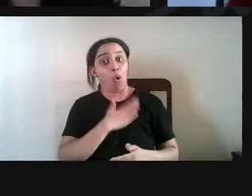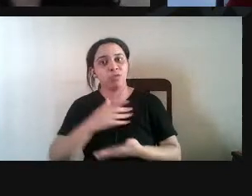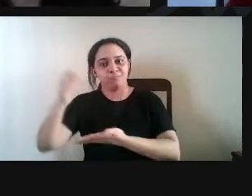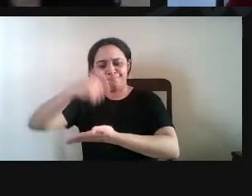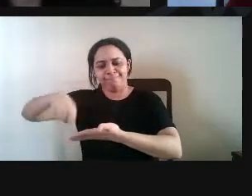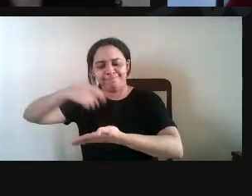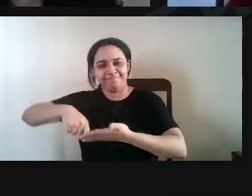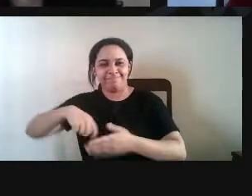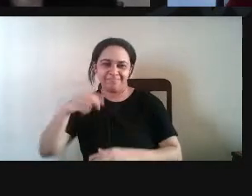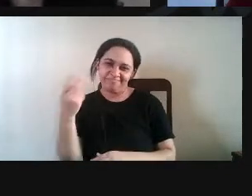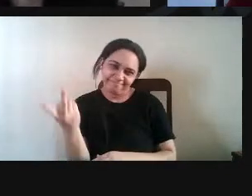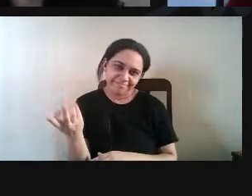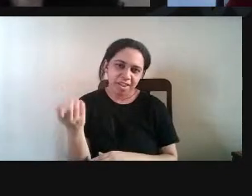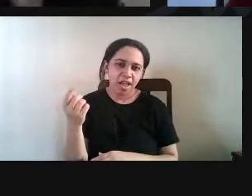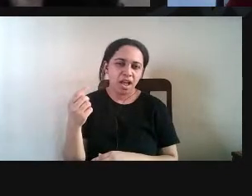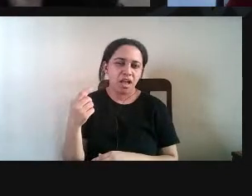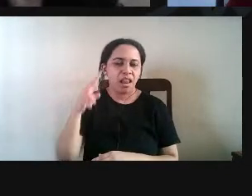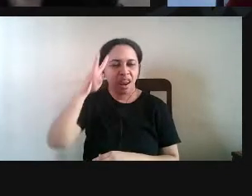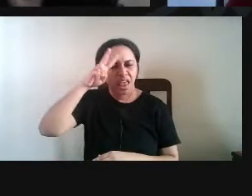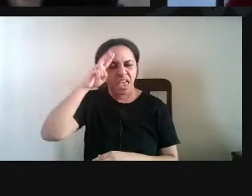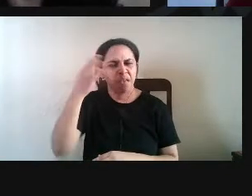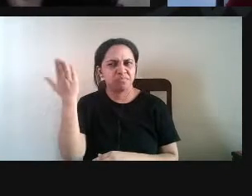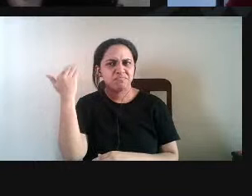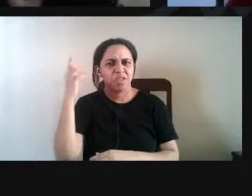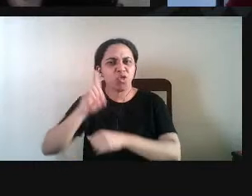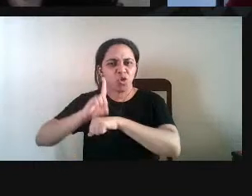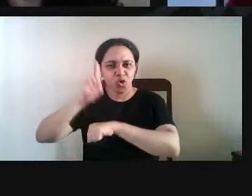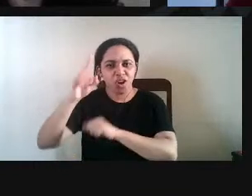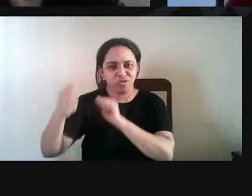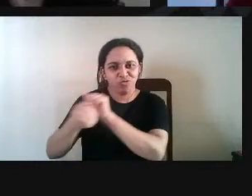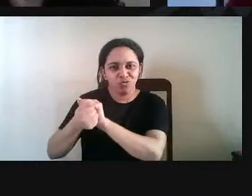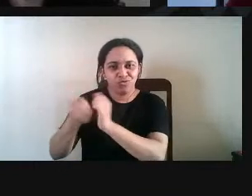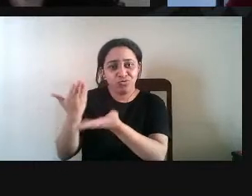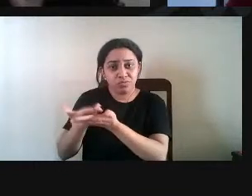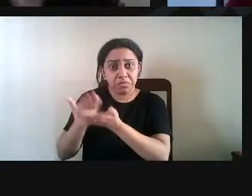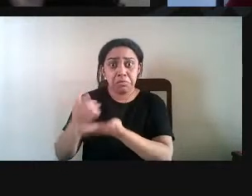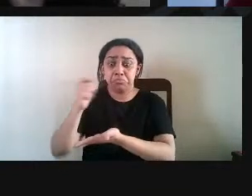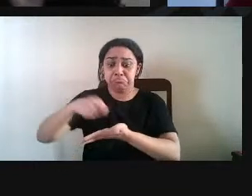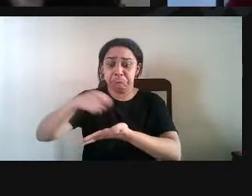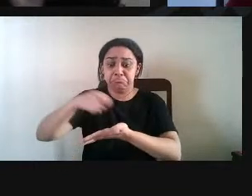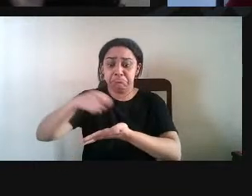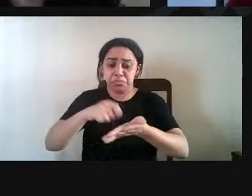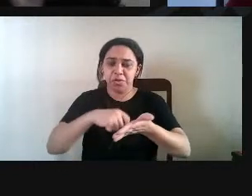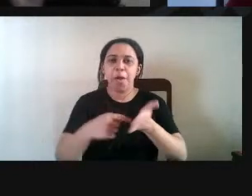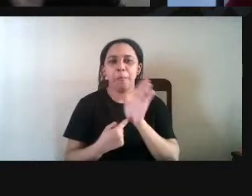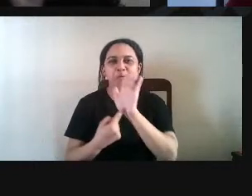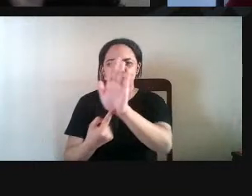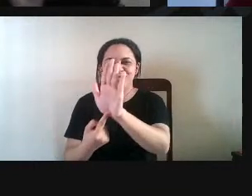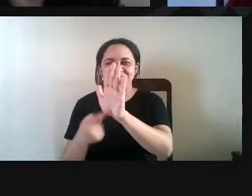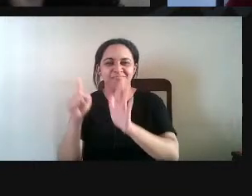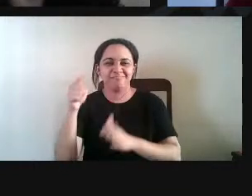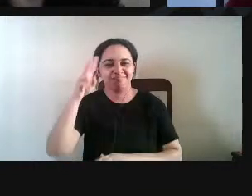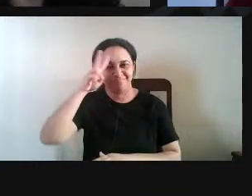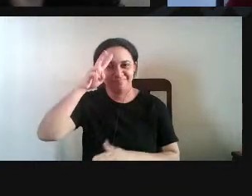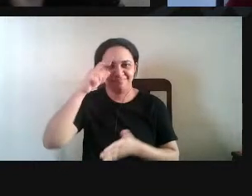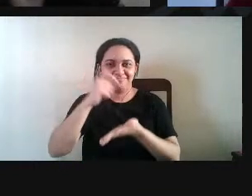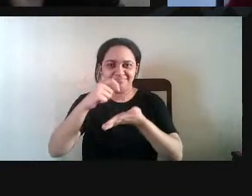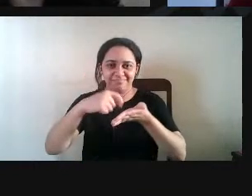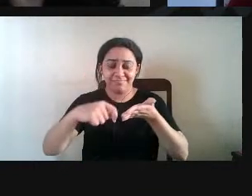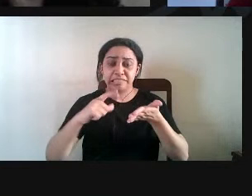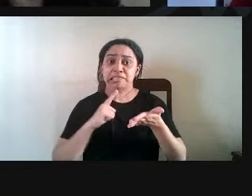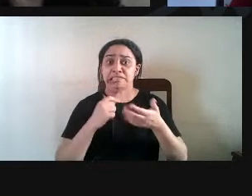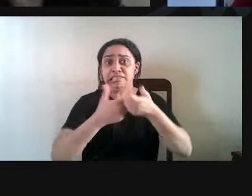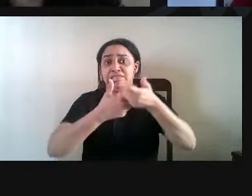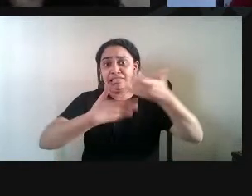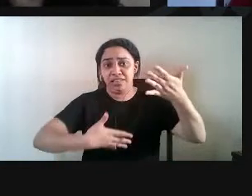gente fazia, eu acho que era o doutorado, eu anotei muitas, e uma vez eu cheguei a mostrar meus rabiscos, porque como eu tenho muita